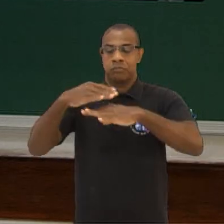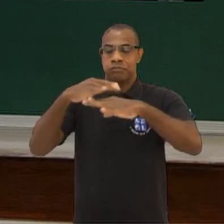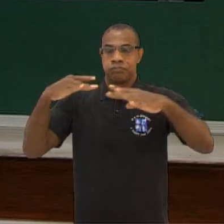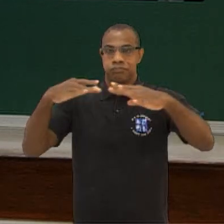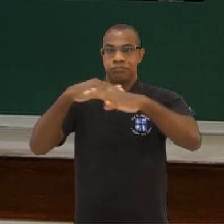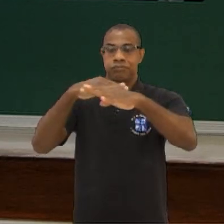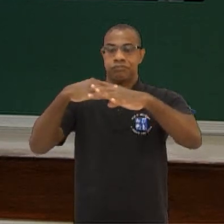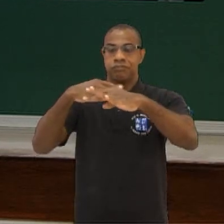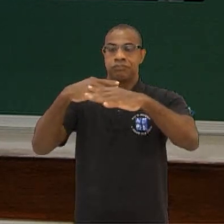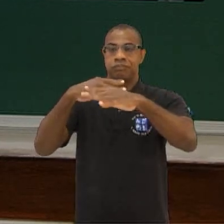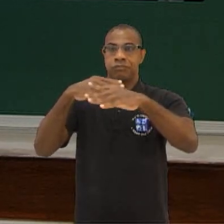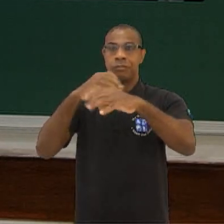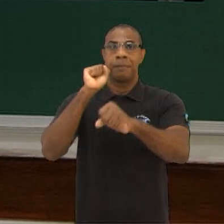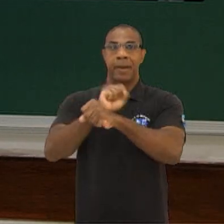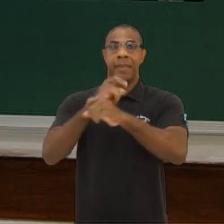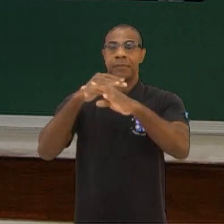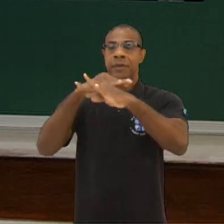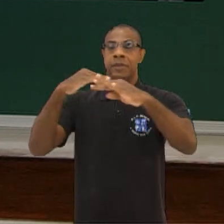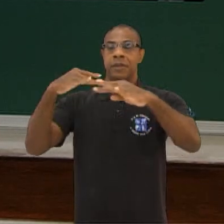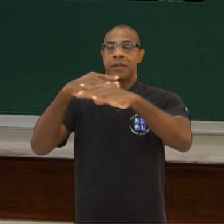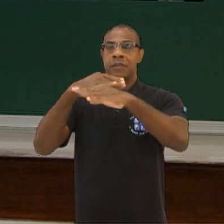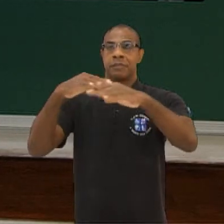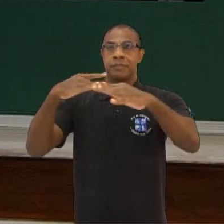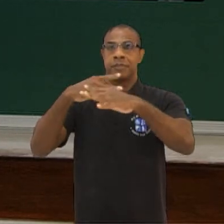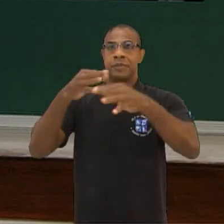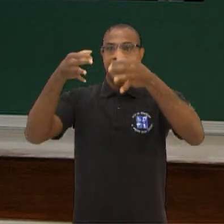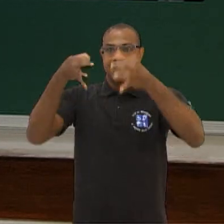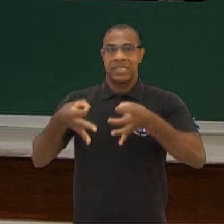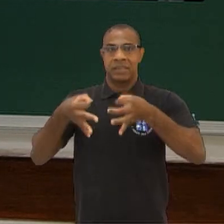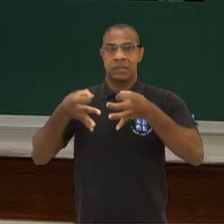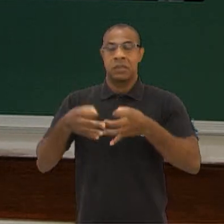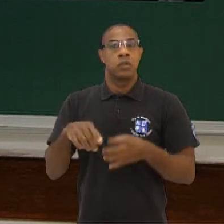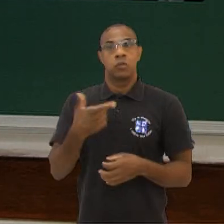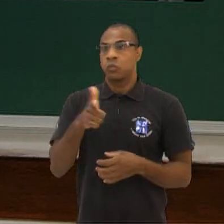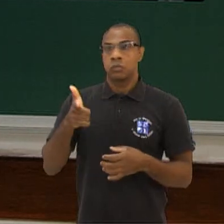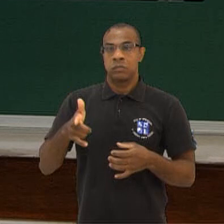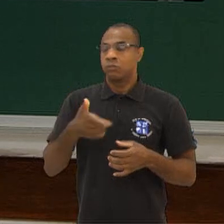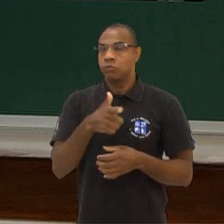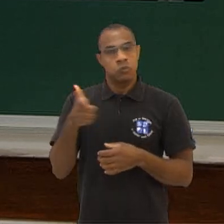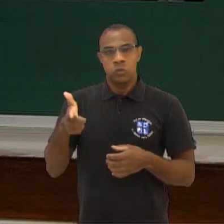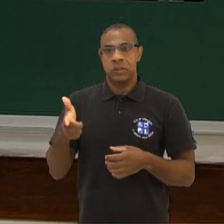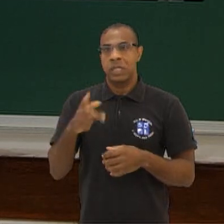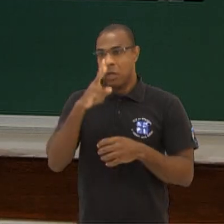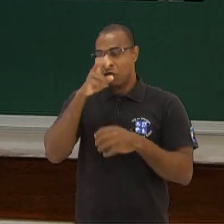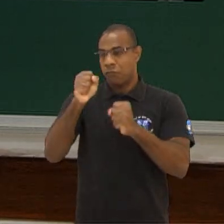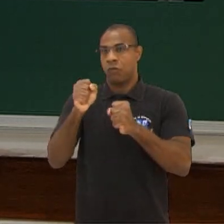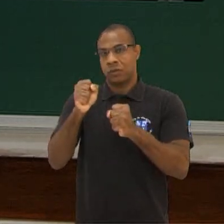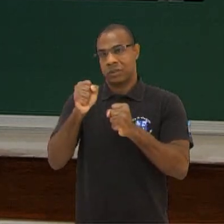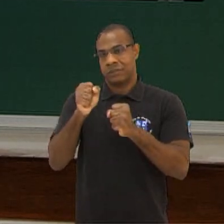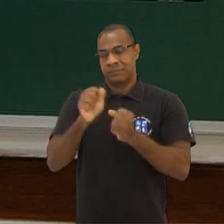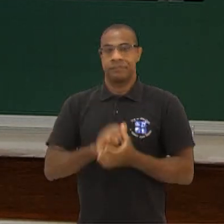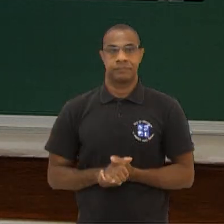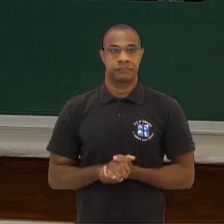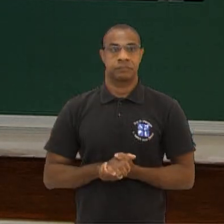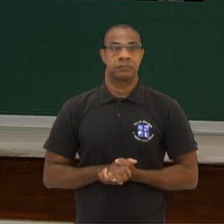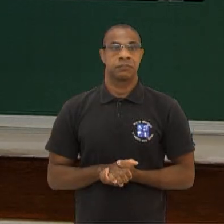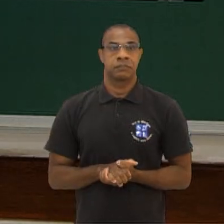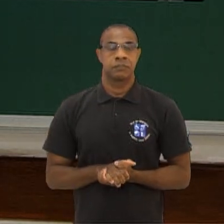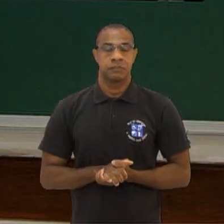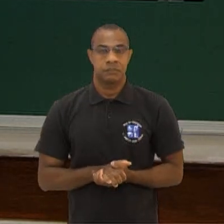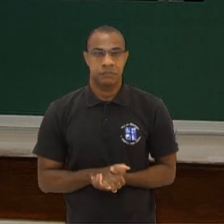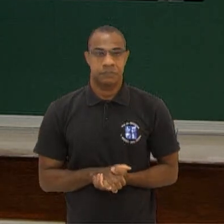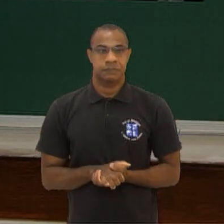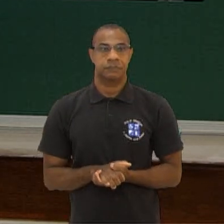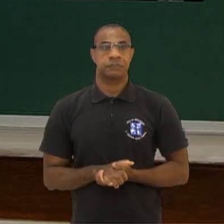já alinhada, ela não sofrerá a ação da força magnética, ok? Então vamos